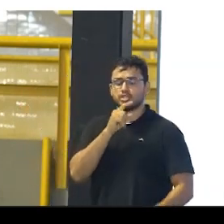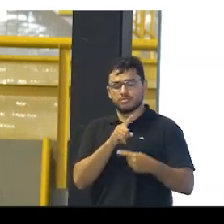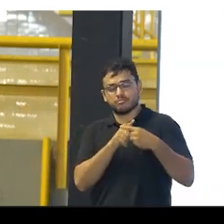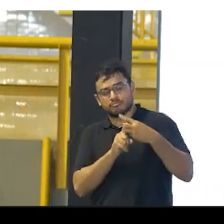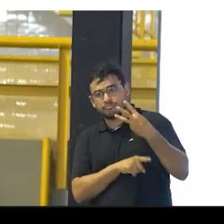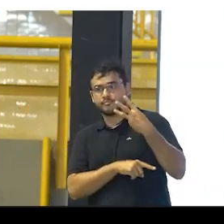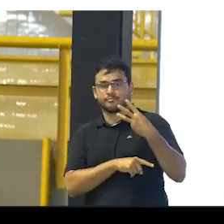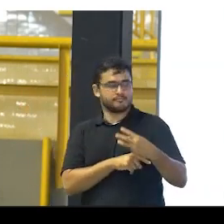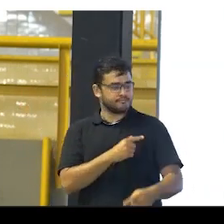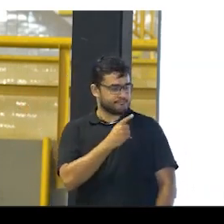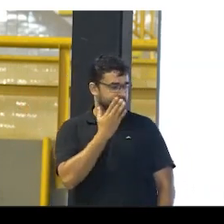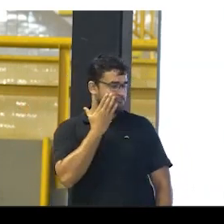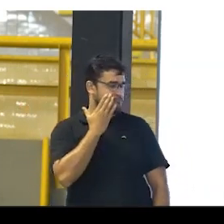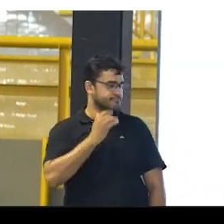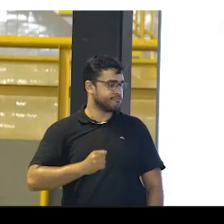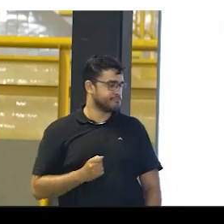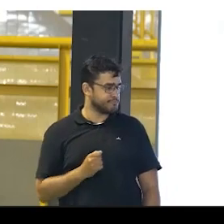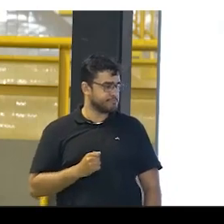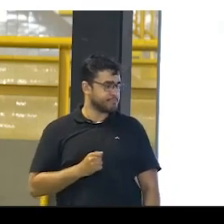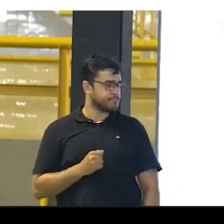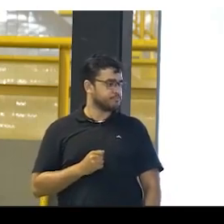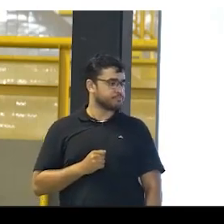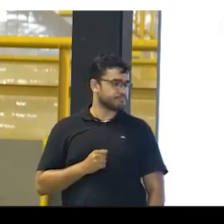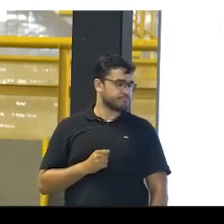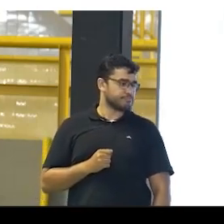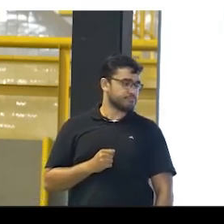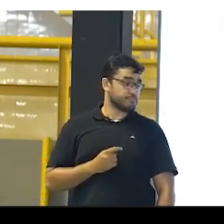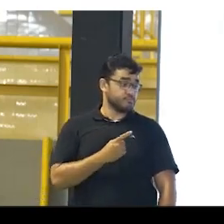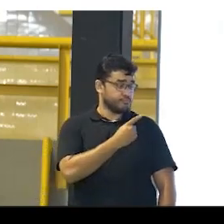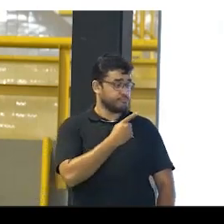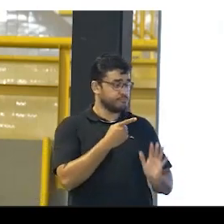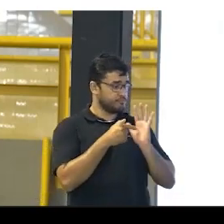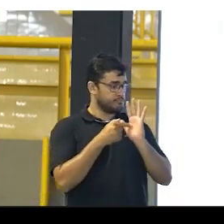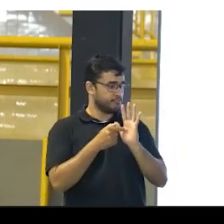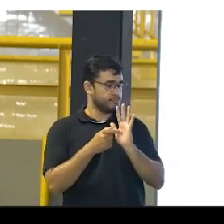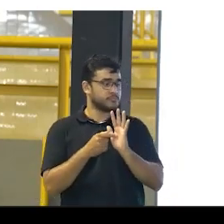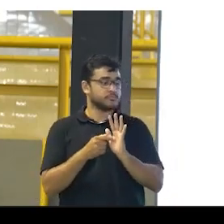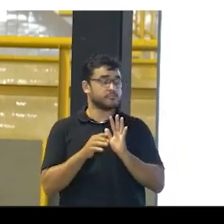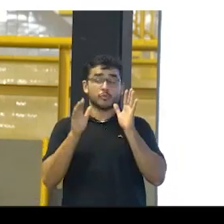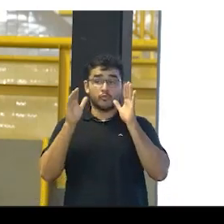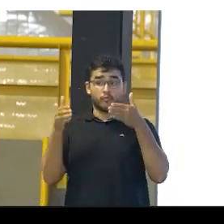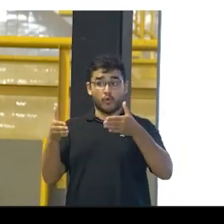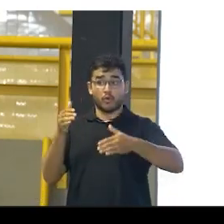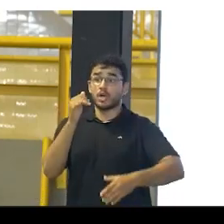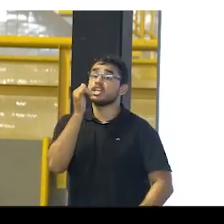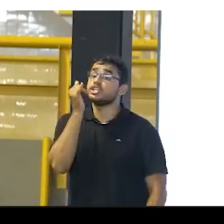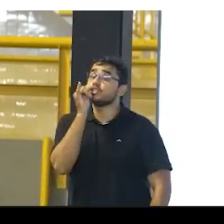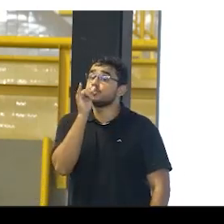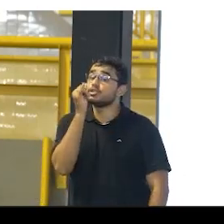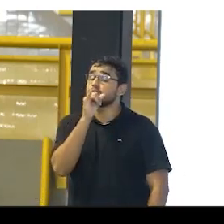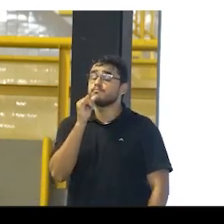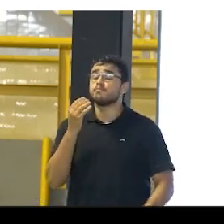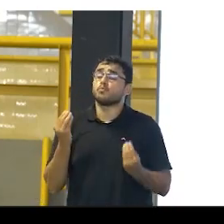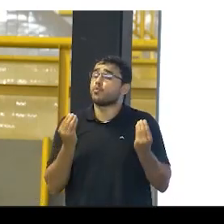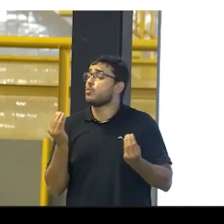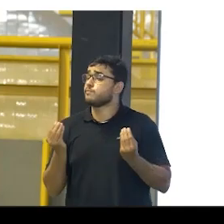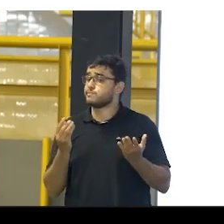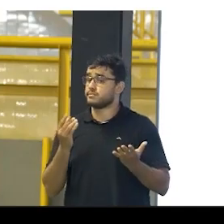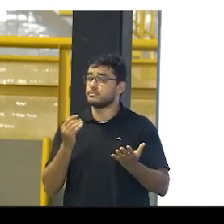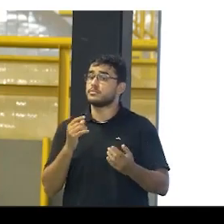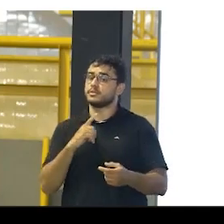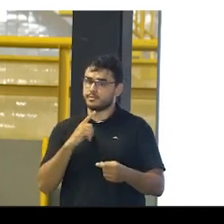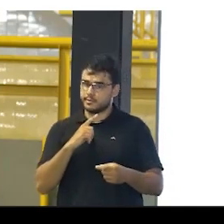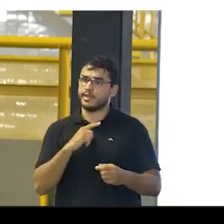isso é bom. Ok? Se você pegar apenas esse setor aqui, o setor elétrico, aí a contribuição da